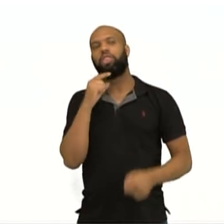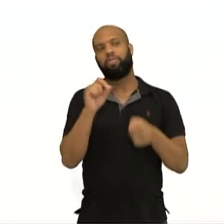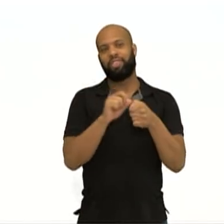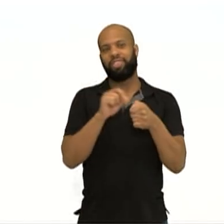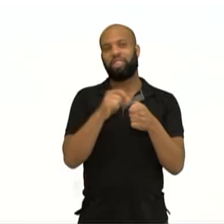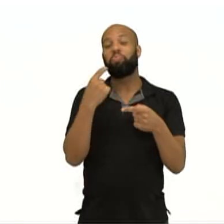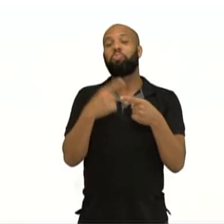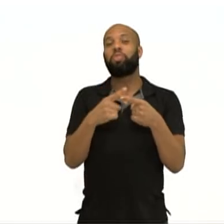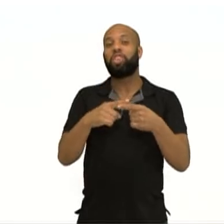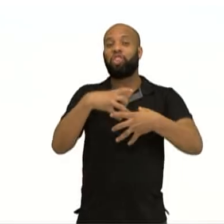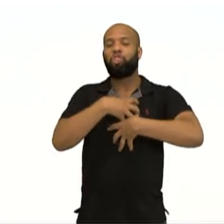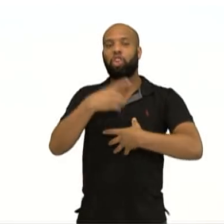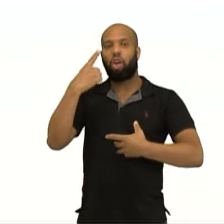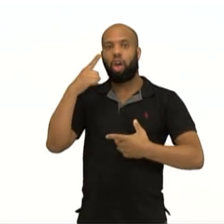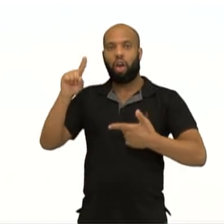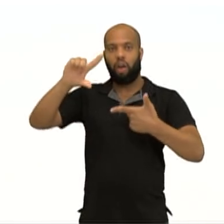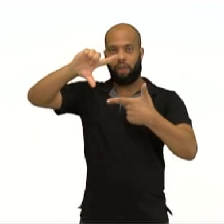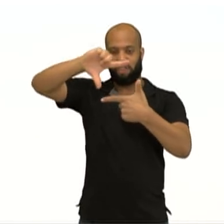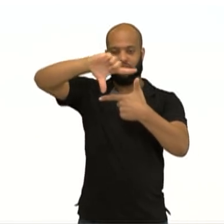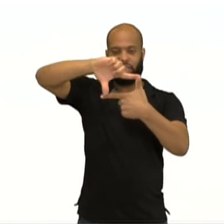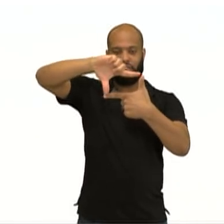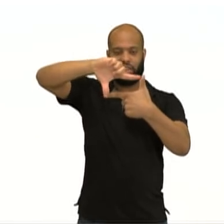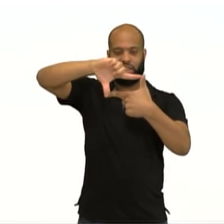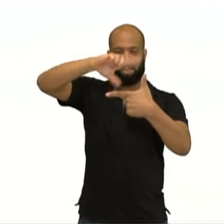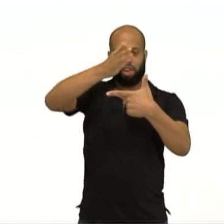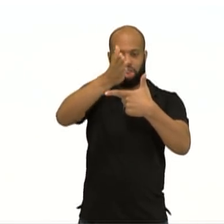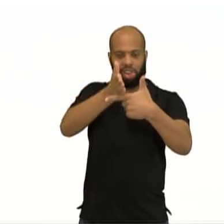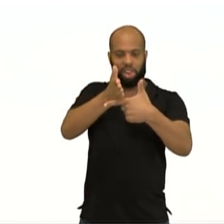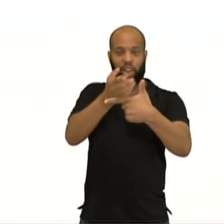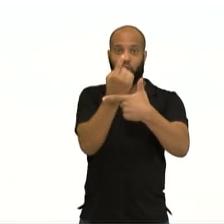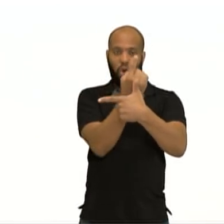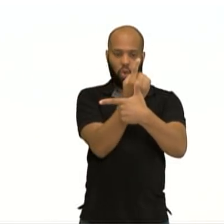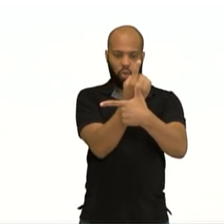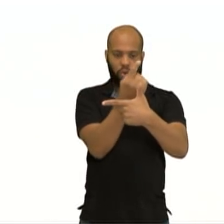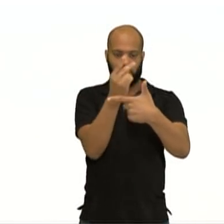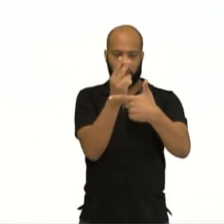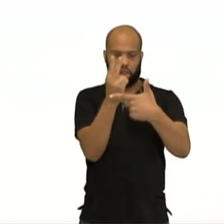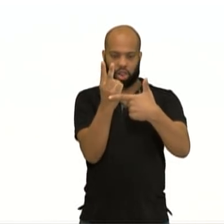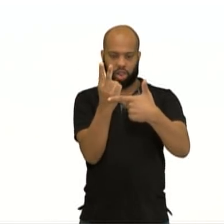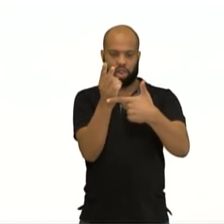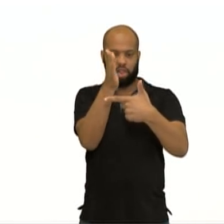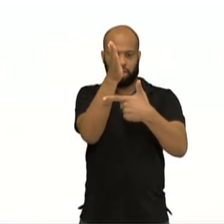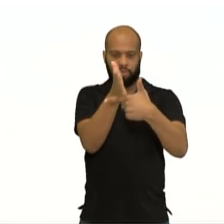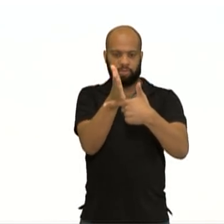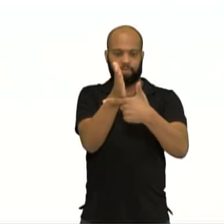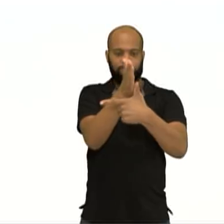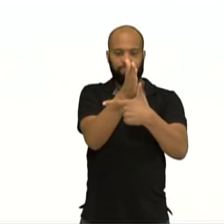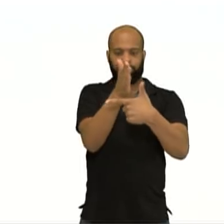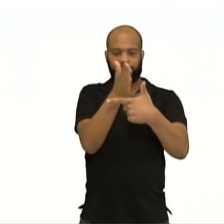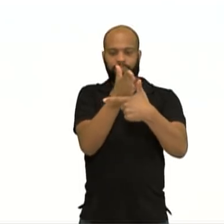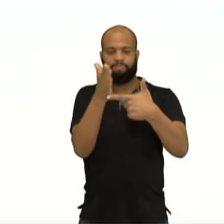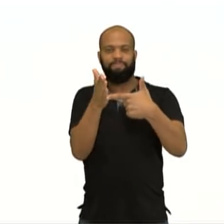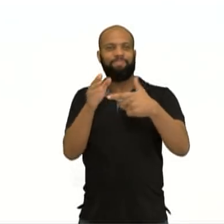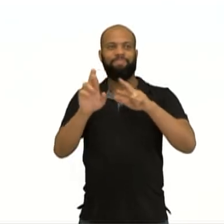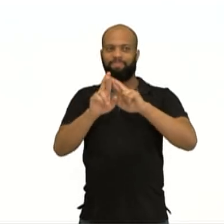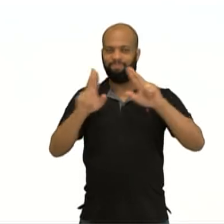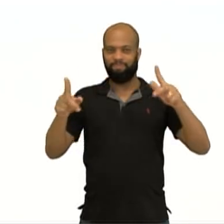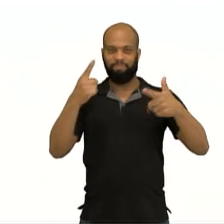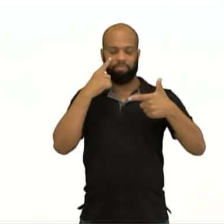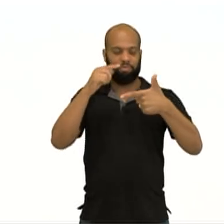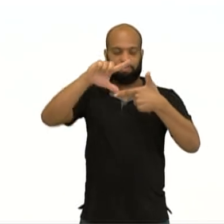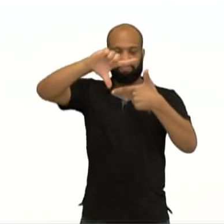formar, porque quando eu faço 2 quadradinhos, o que acontece? 2 lados aqui ficam diferentes, com medidas diferentes, ó,